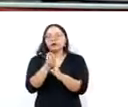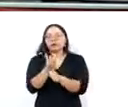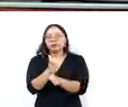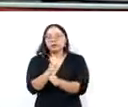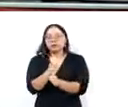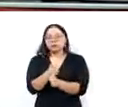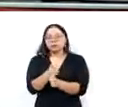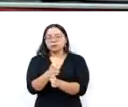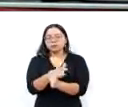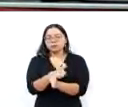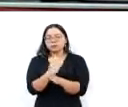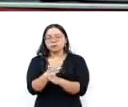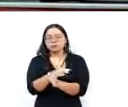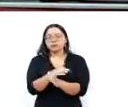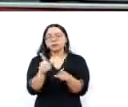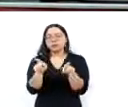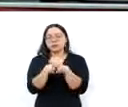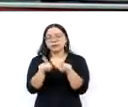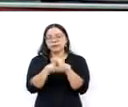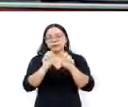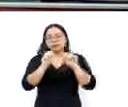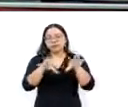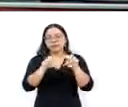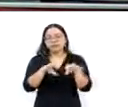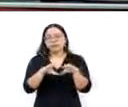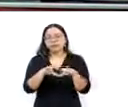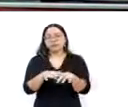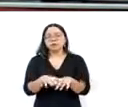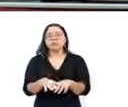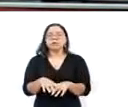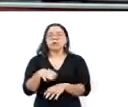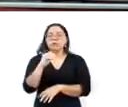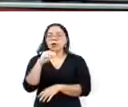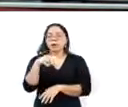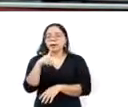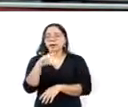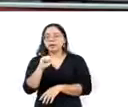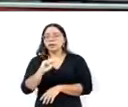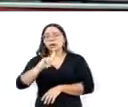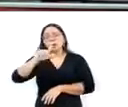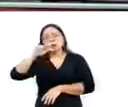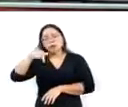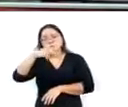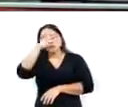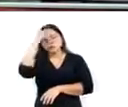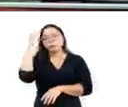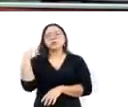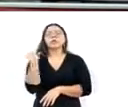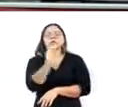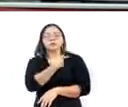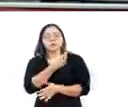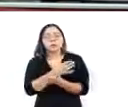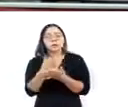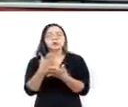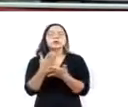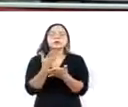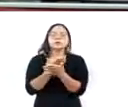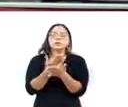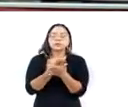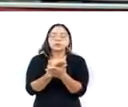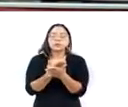e no ensino online. Outros autores, muitos autores nós estudamos para que a gente pudesse chegar a esse